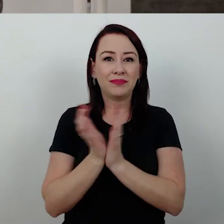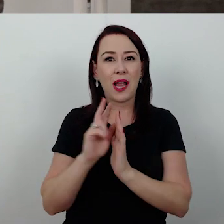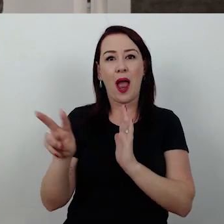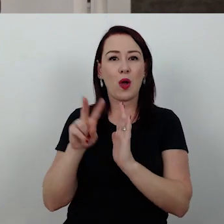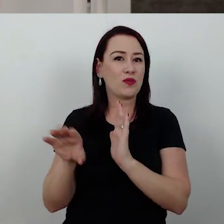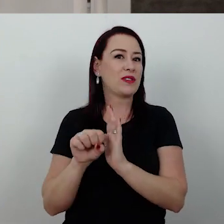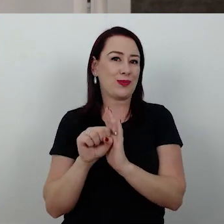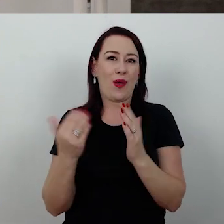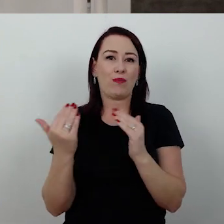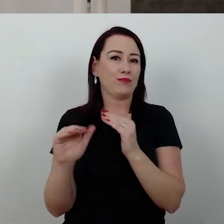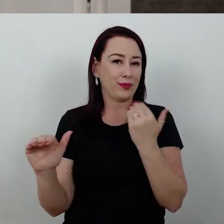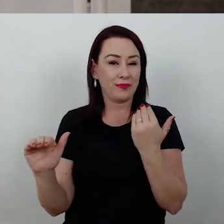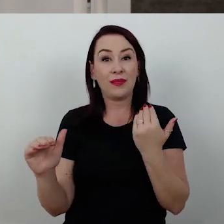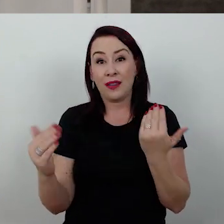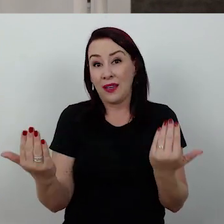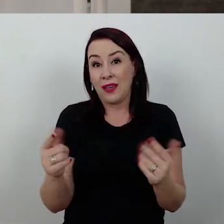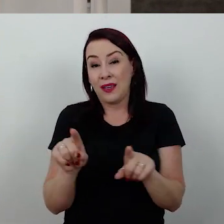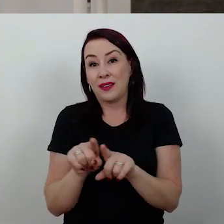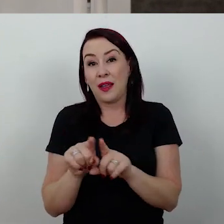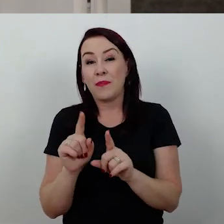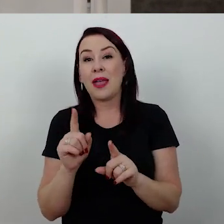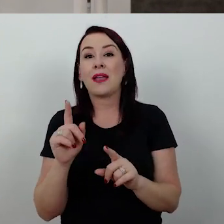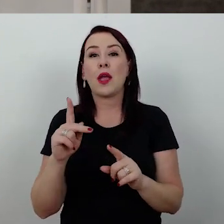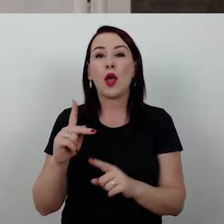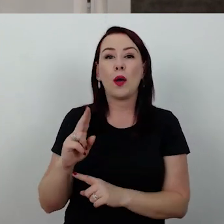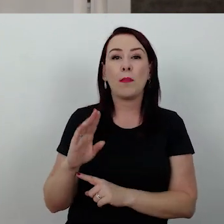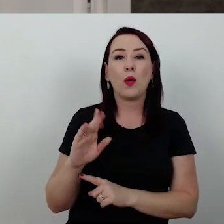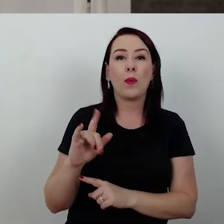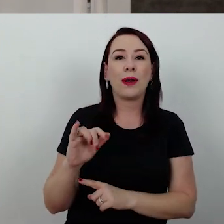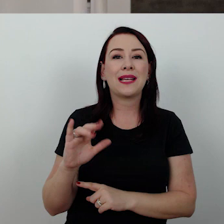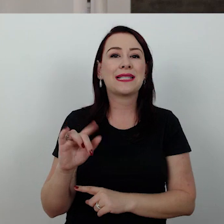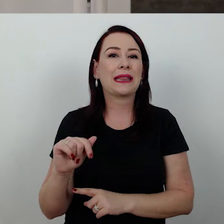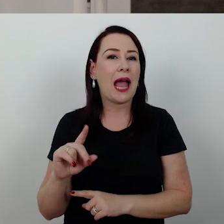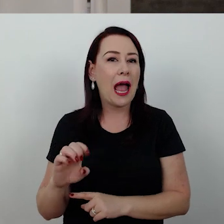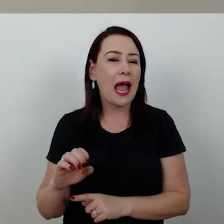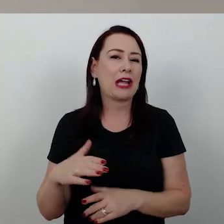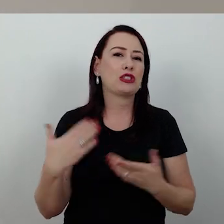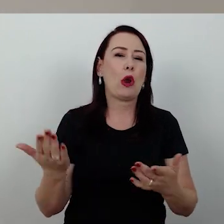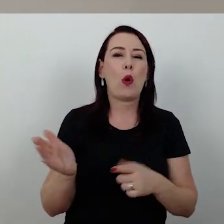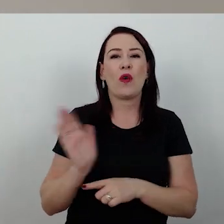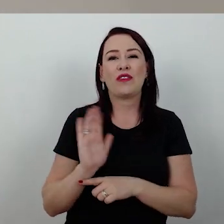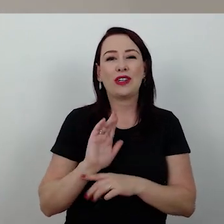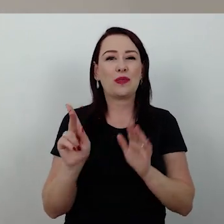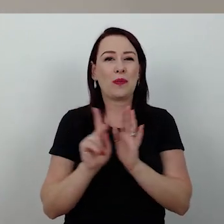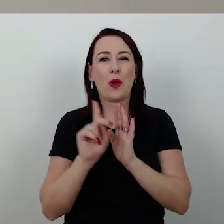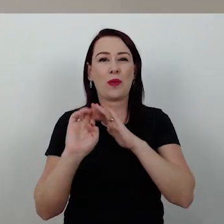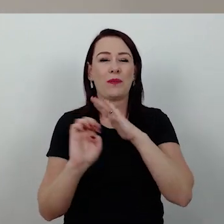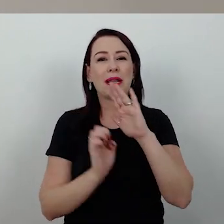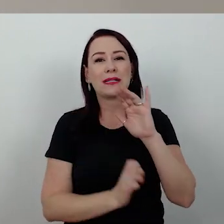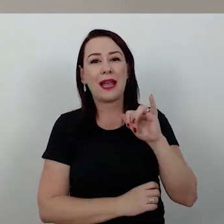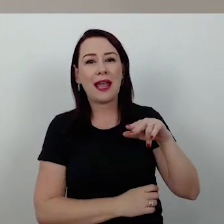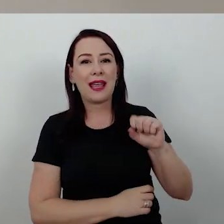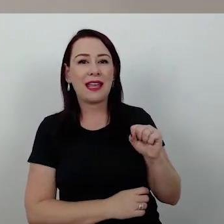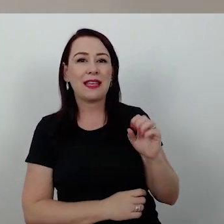da realidade, né, do mercado do audiovisual. E, principalmente, também quando a gente fala de publicidade, de institucional, que também é um tipo